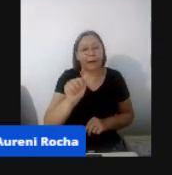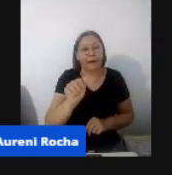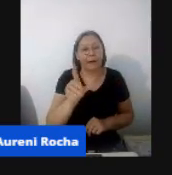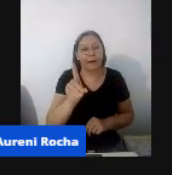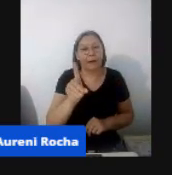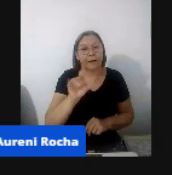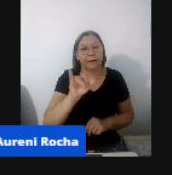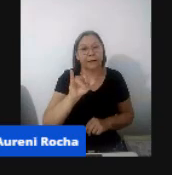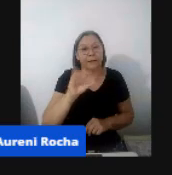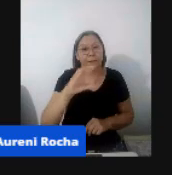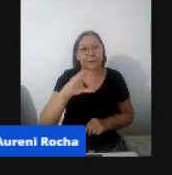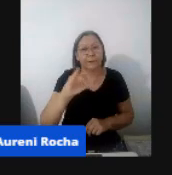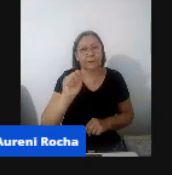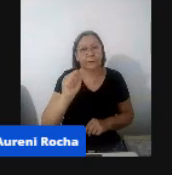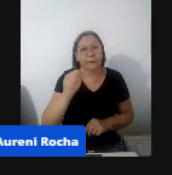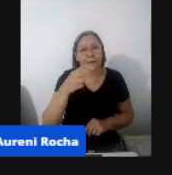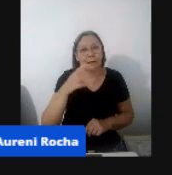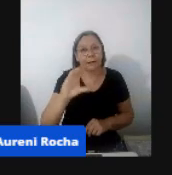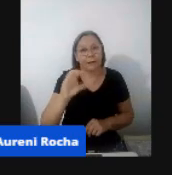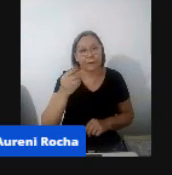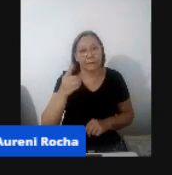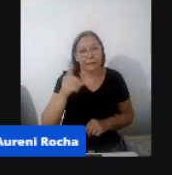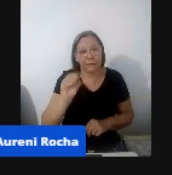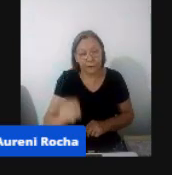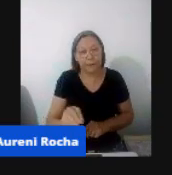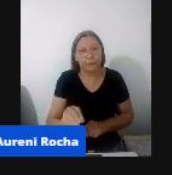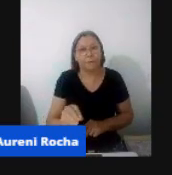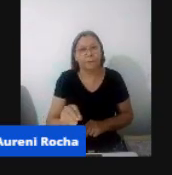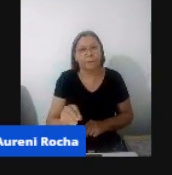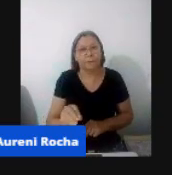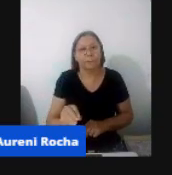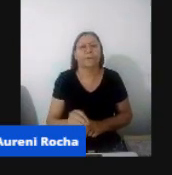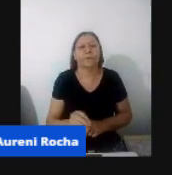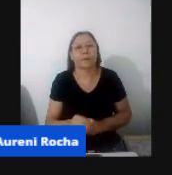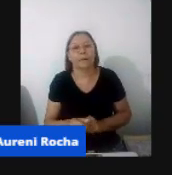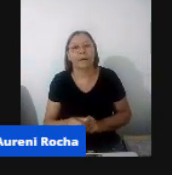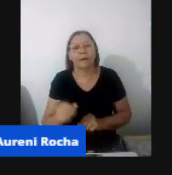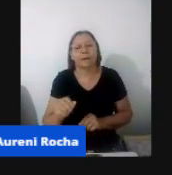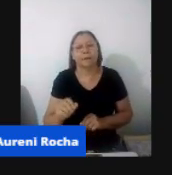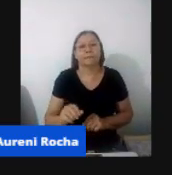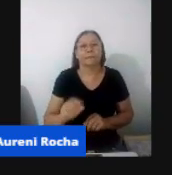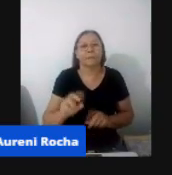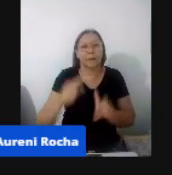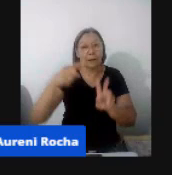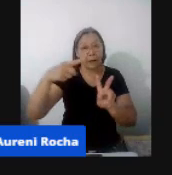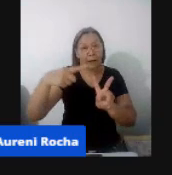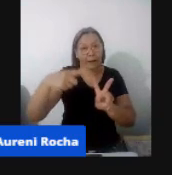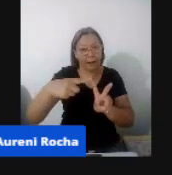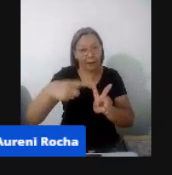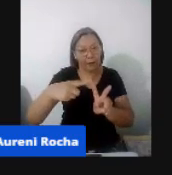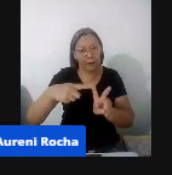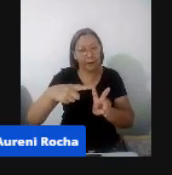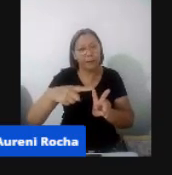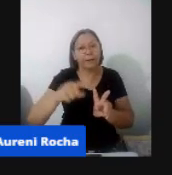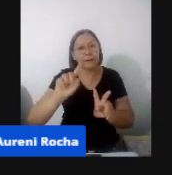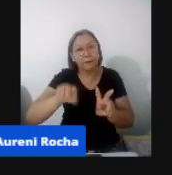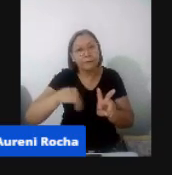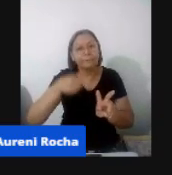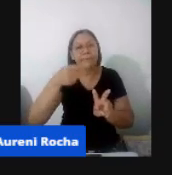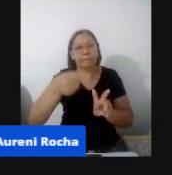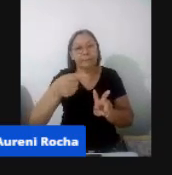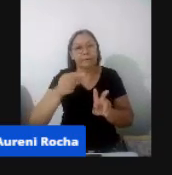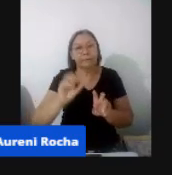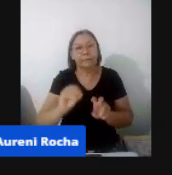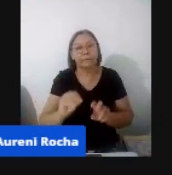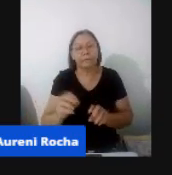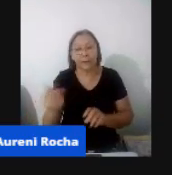enésima de 5 elevado à enésima potência para que